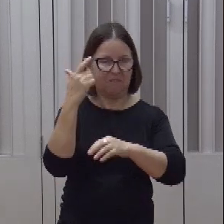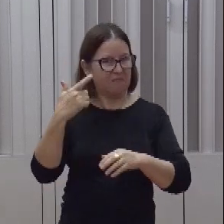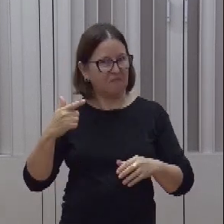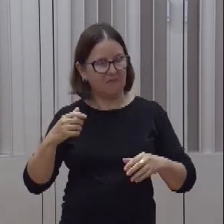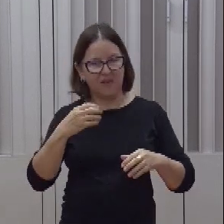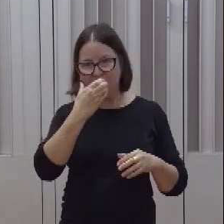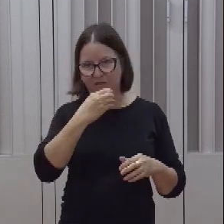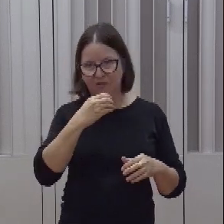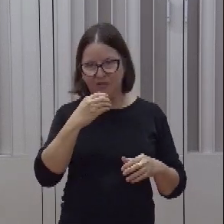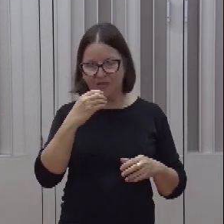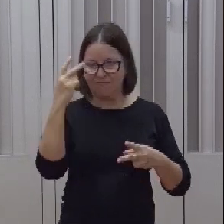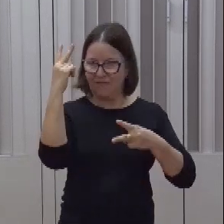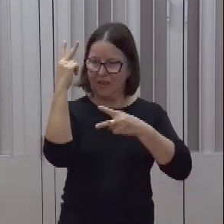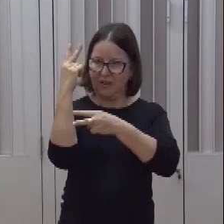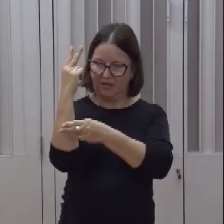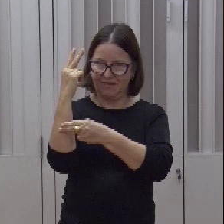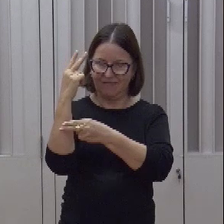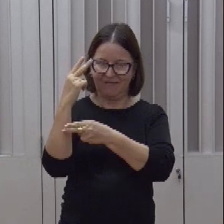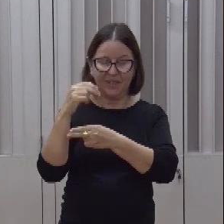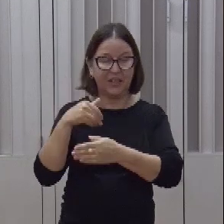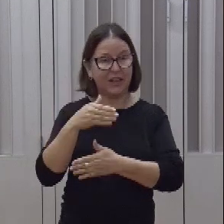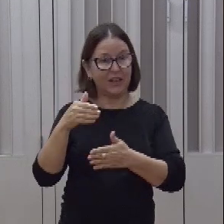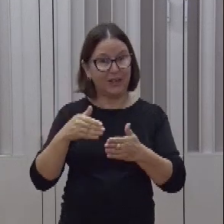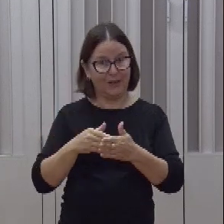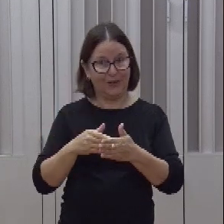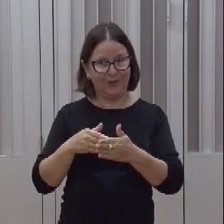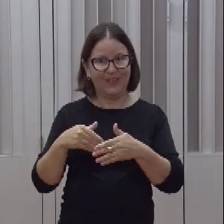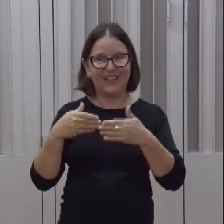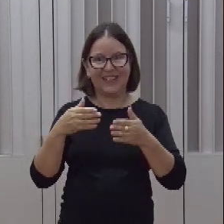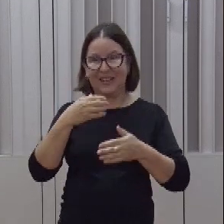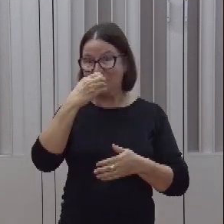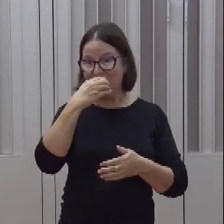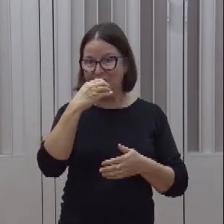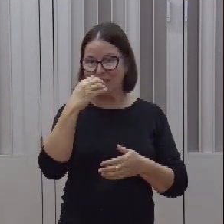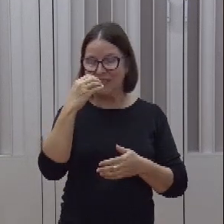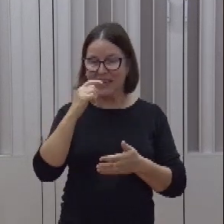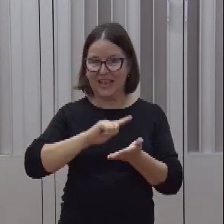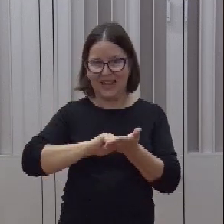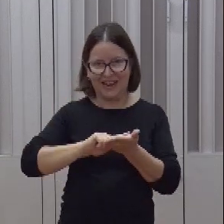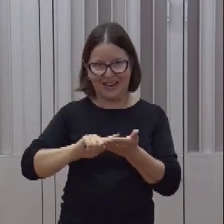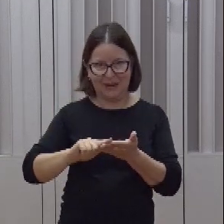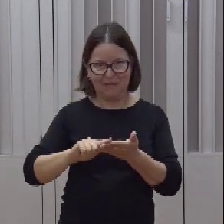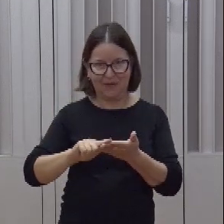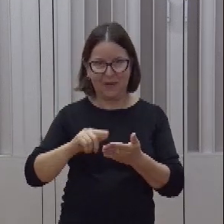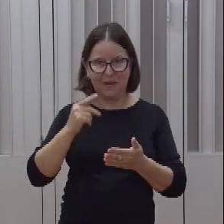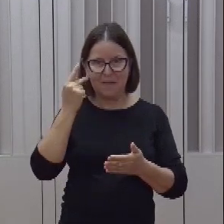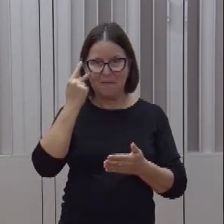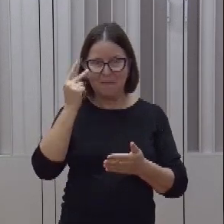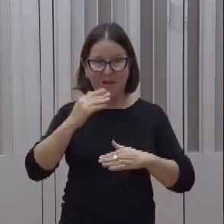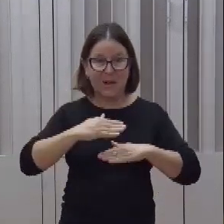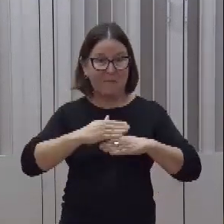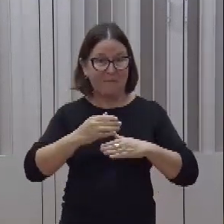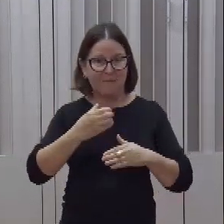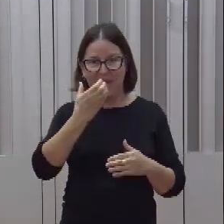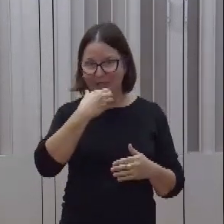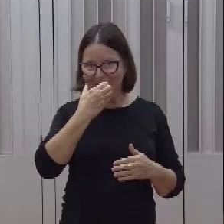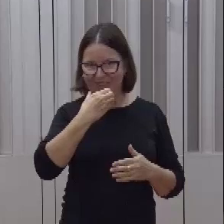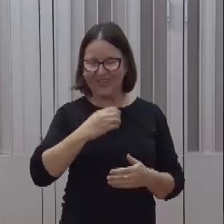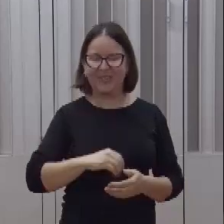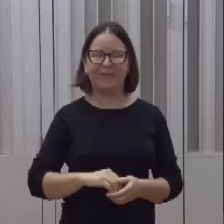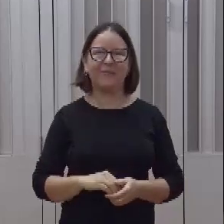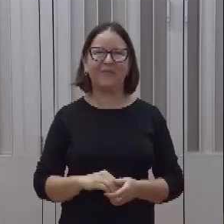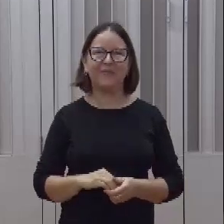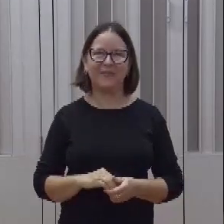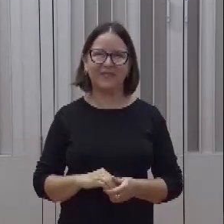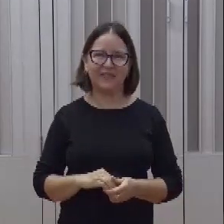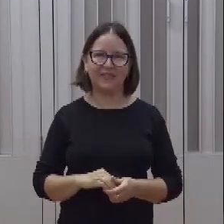ele o corta, e todo o que dá fruto limpa, para que produza mais fruto ainda.